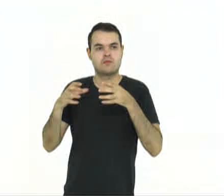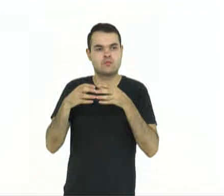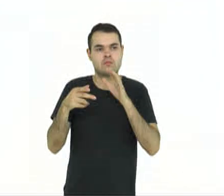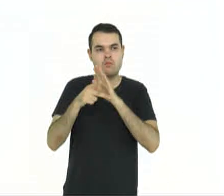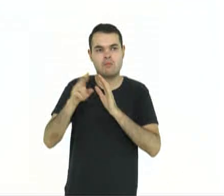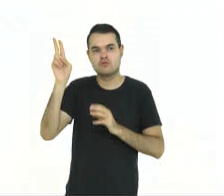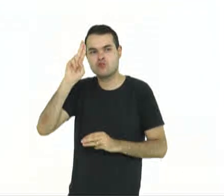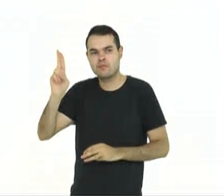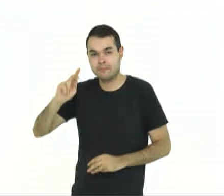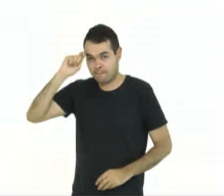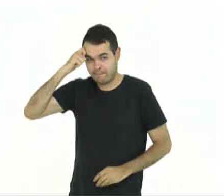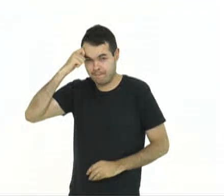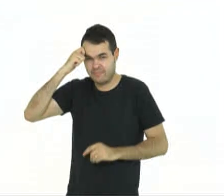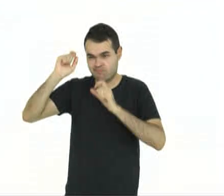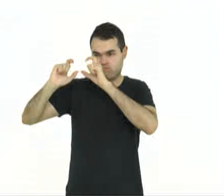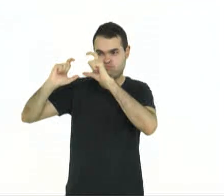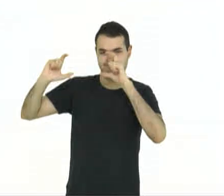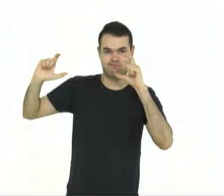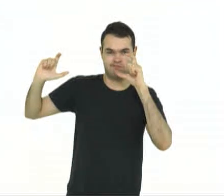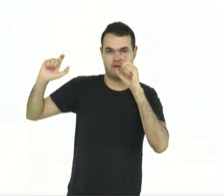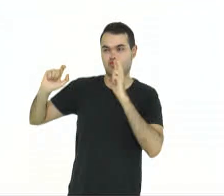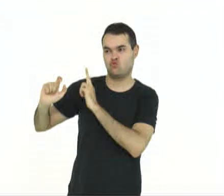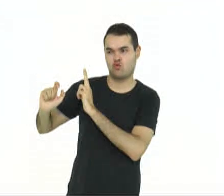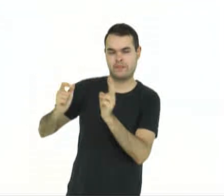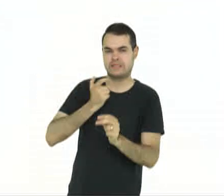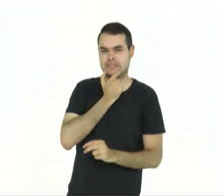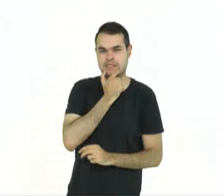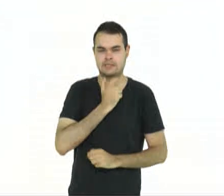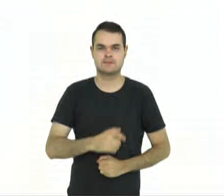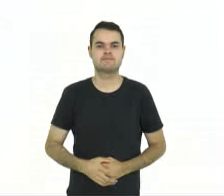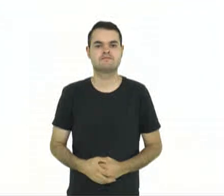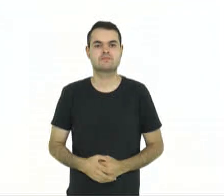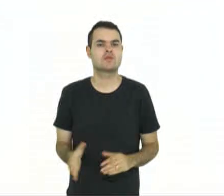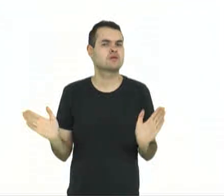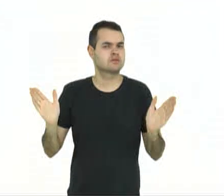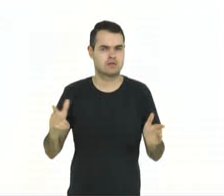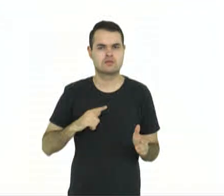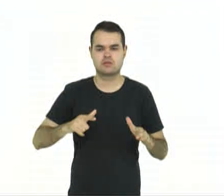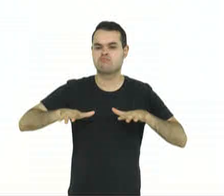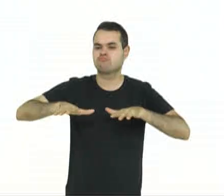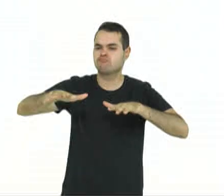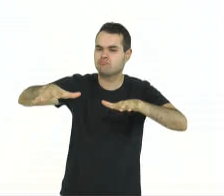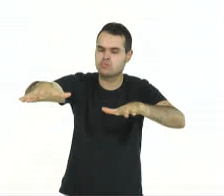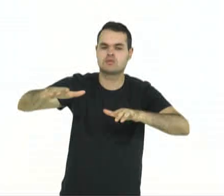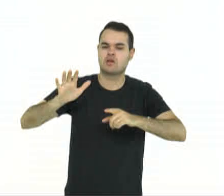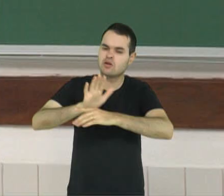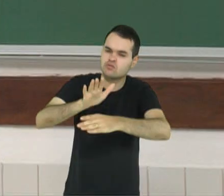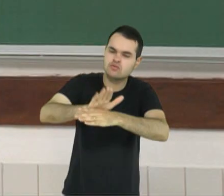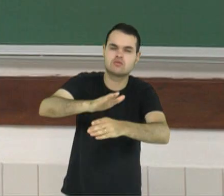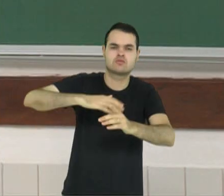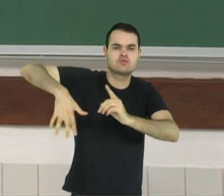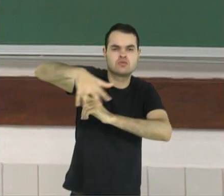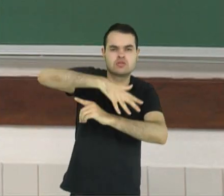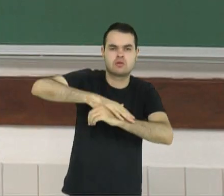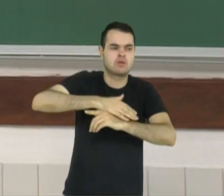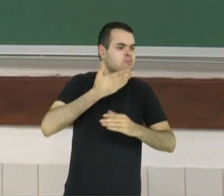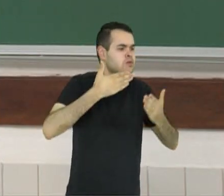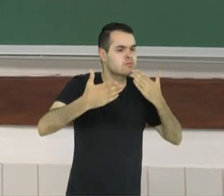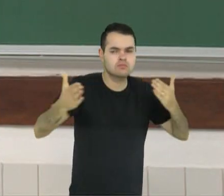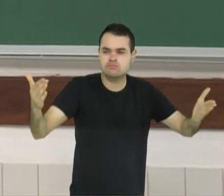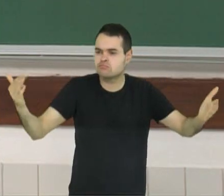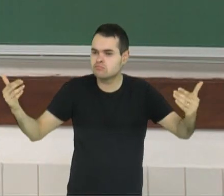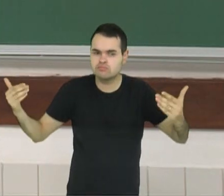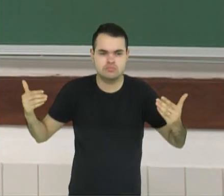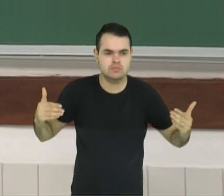Islam, Black Panther Party e Young Lords, eles já faziam movimentos sociais ajudando o povo. E ele pediu ajuda para eles e ele